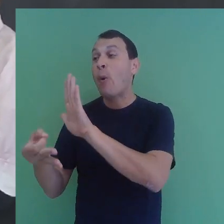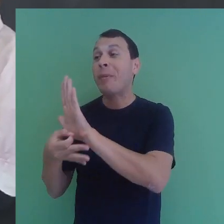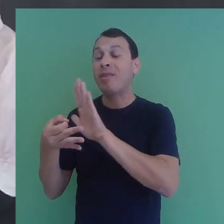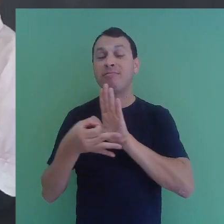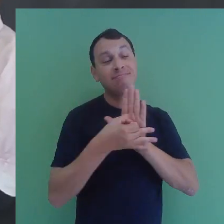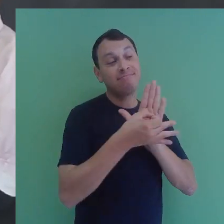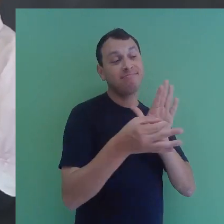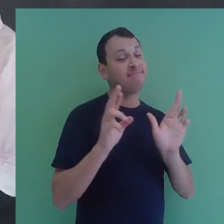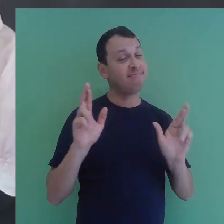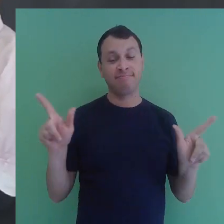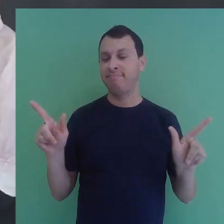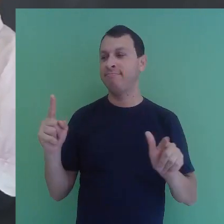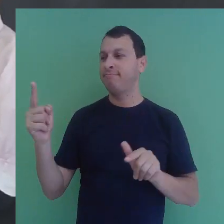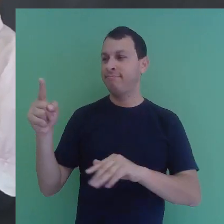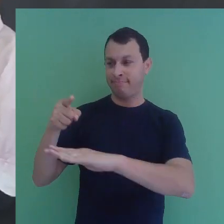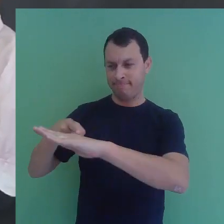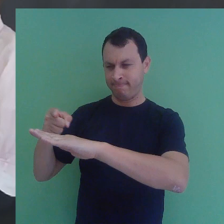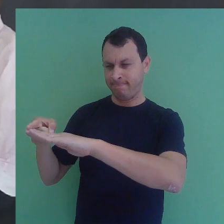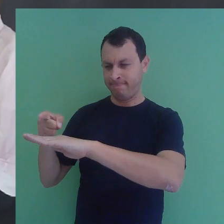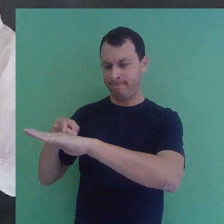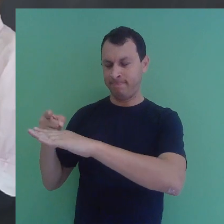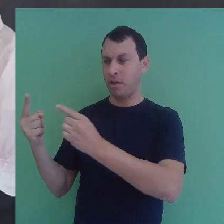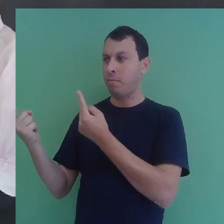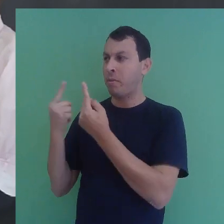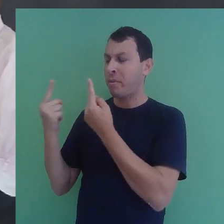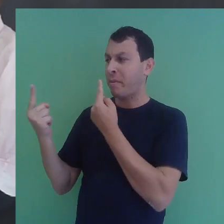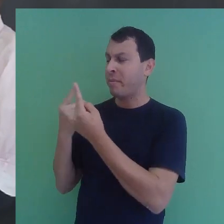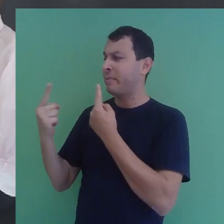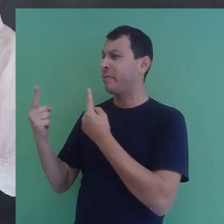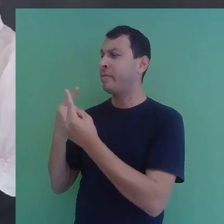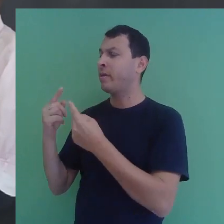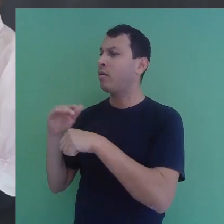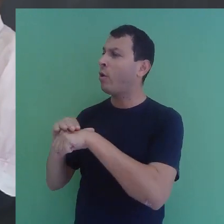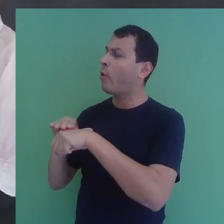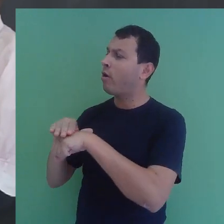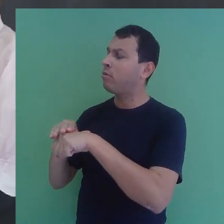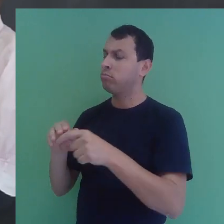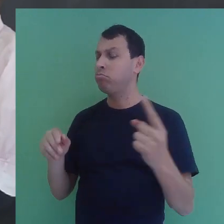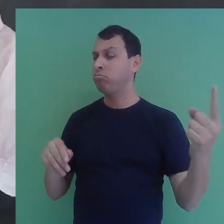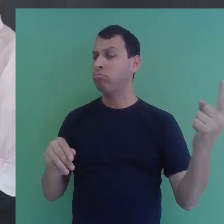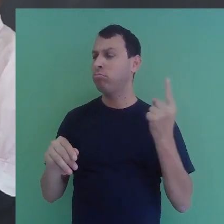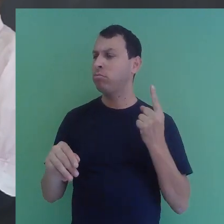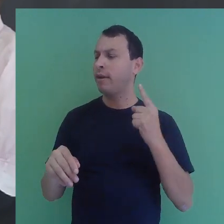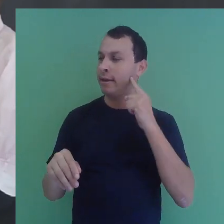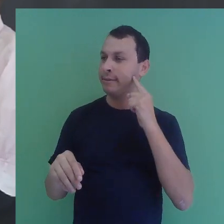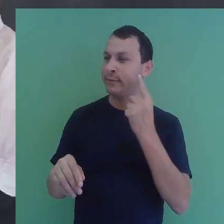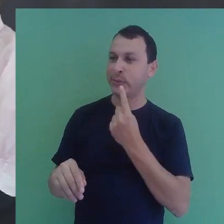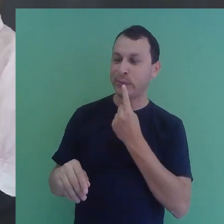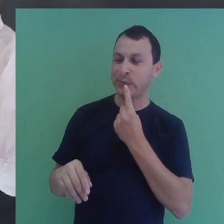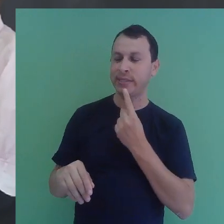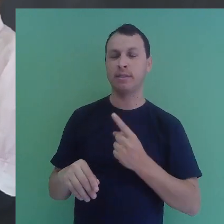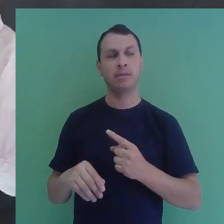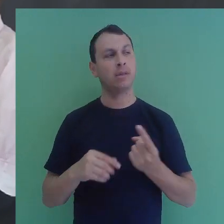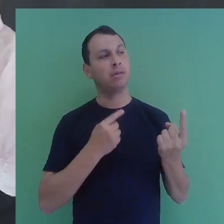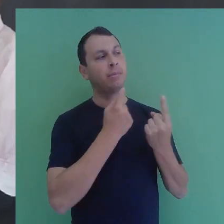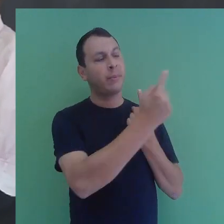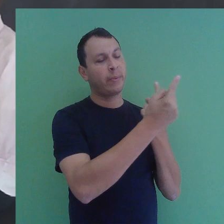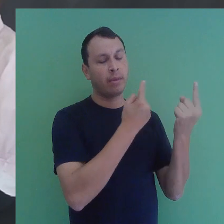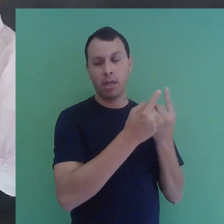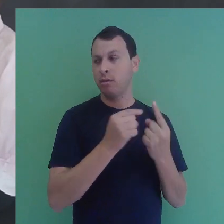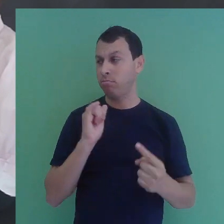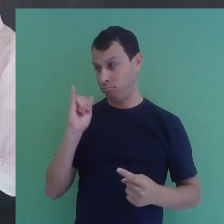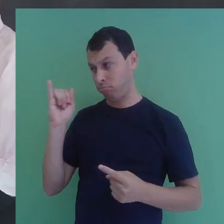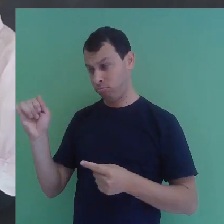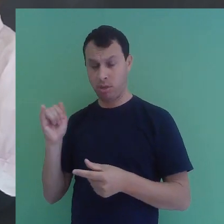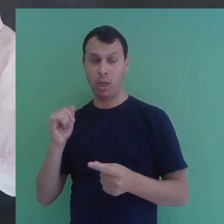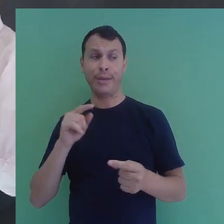diferente. Então, quando a pessoa que estava cega estava do meu lado, e aí chegou o surdo, aí eu comecei a conversar com o